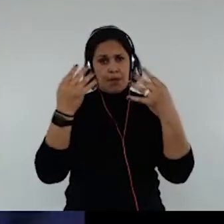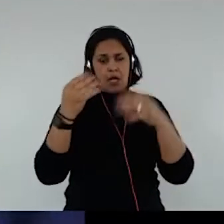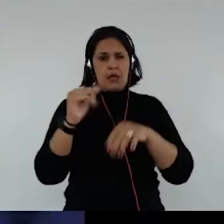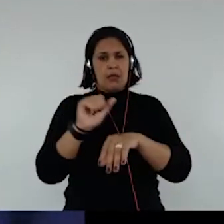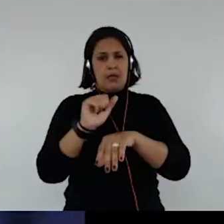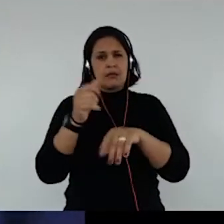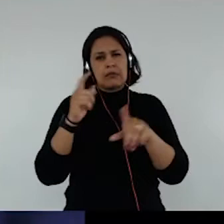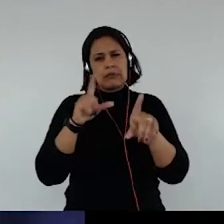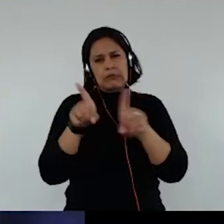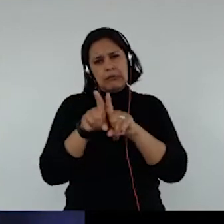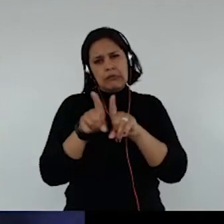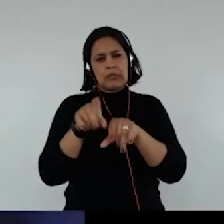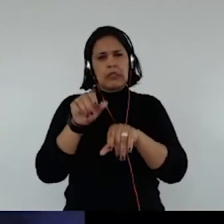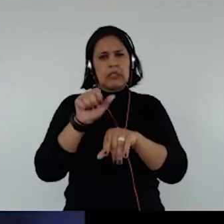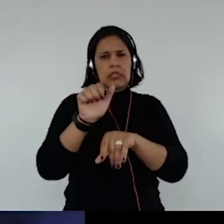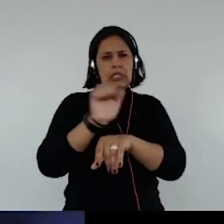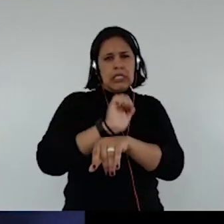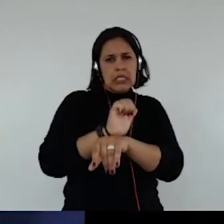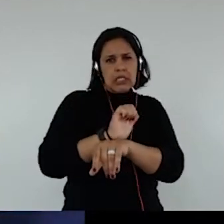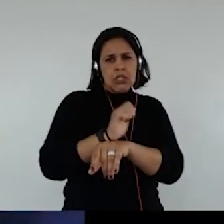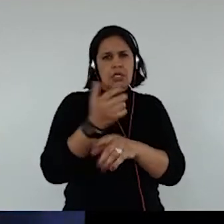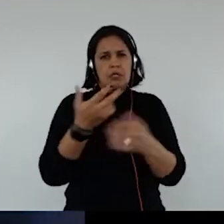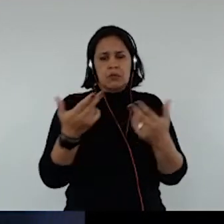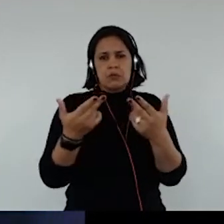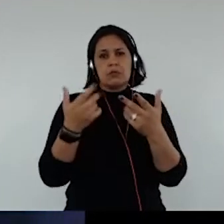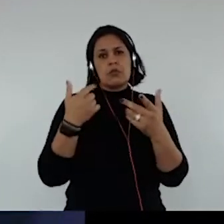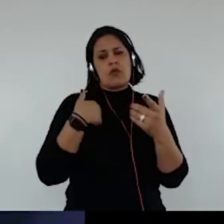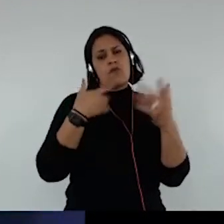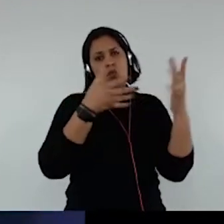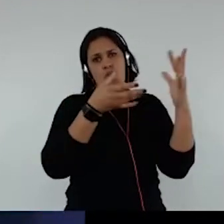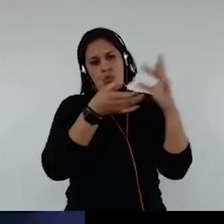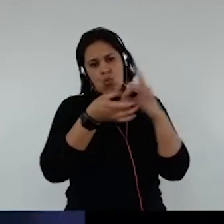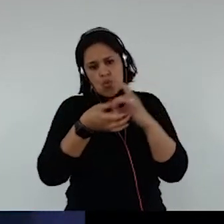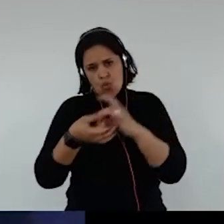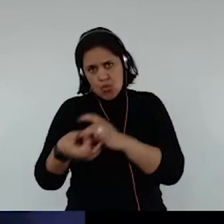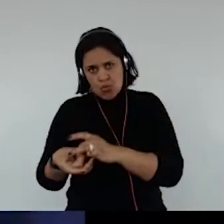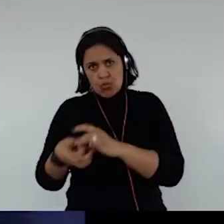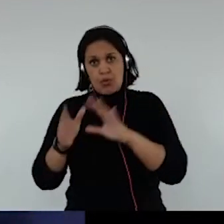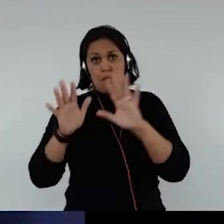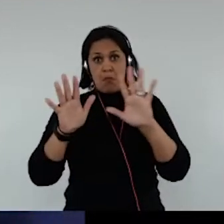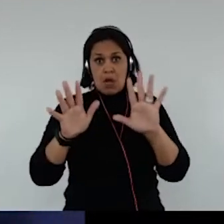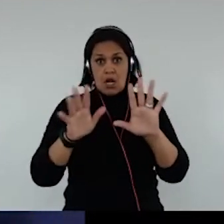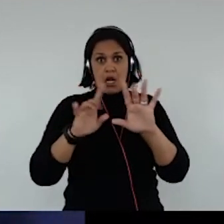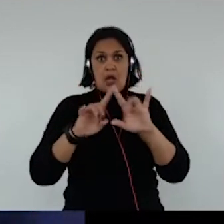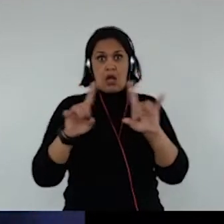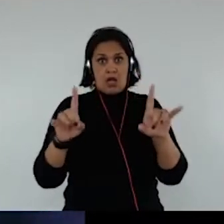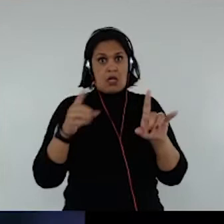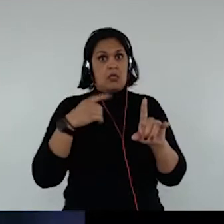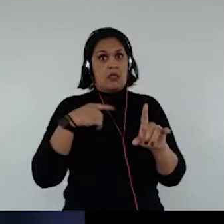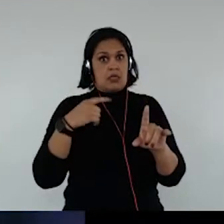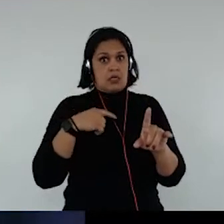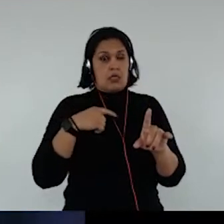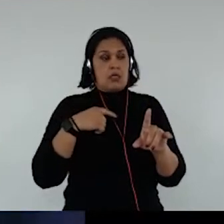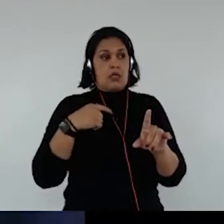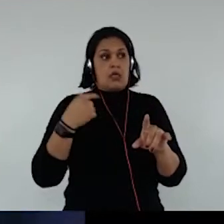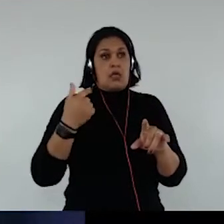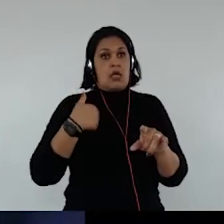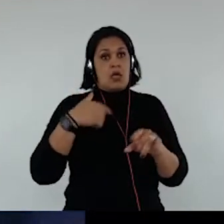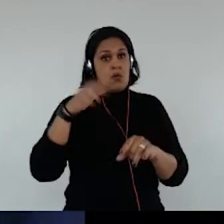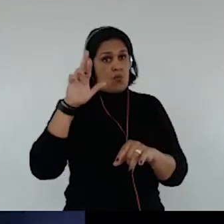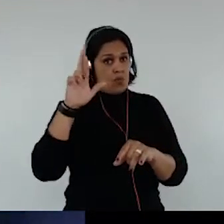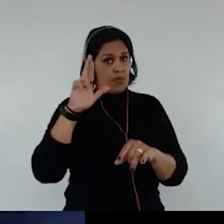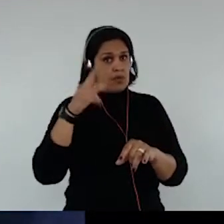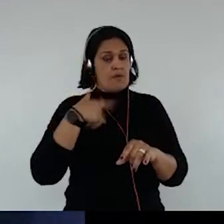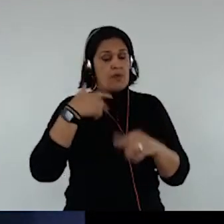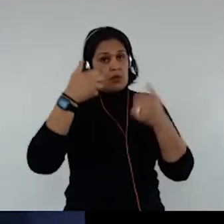eu vou contextualizar a importância do tema, mas com um pré-requisito de falar sobre contrato, sobre